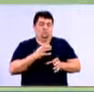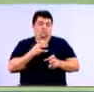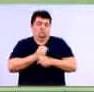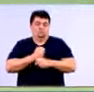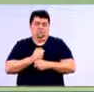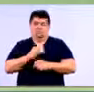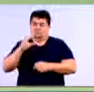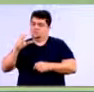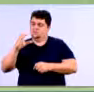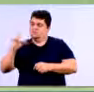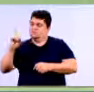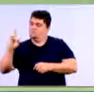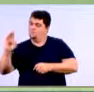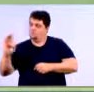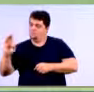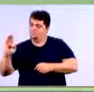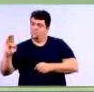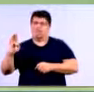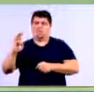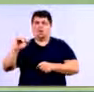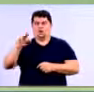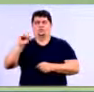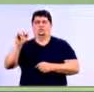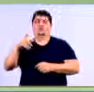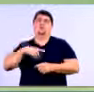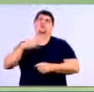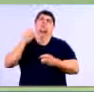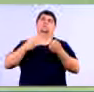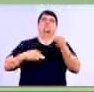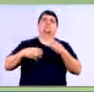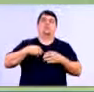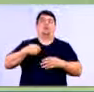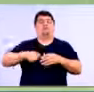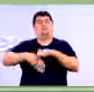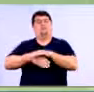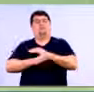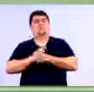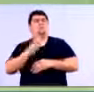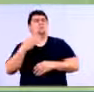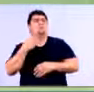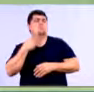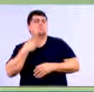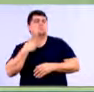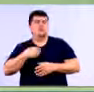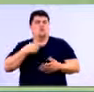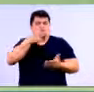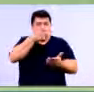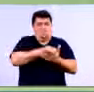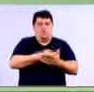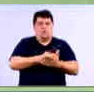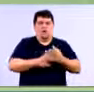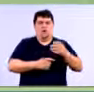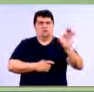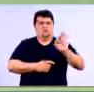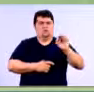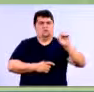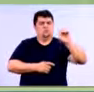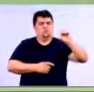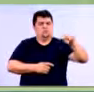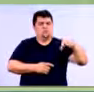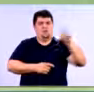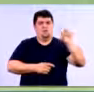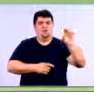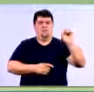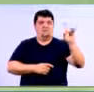ao CDB. Aí a dona Joana falou assim, olha, ela foi ao banco, e o banco falou assim, ó, eu vou pagar 0,90 do DI.